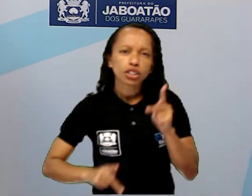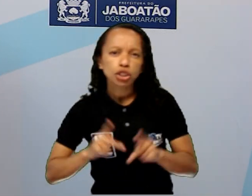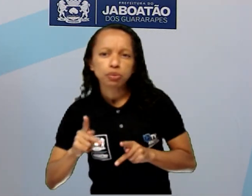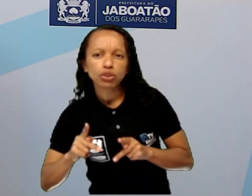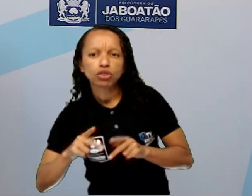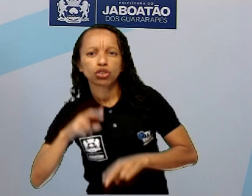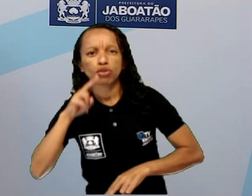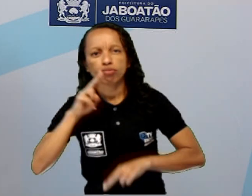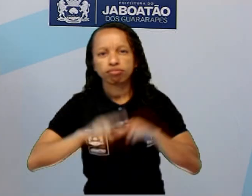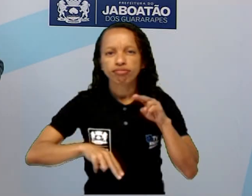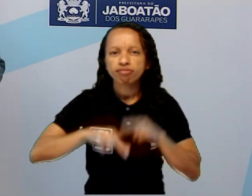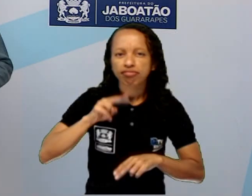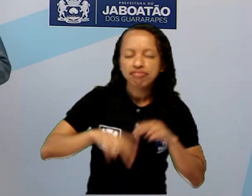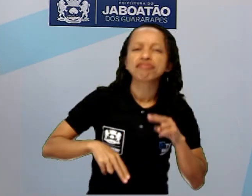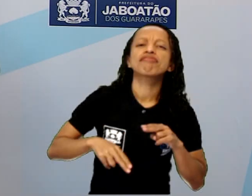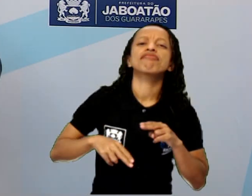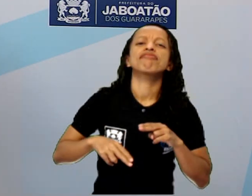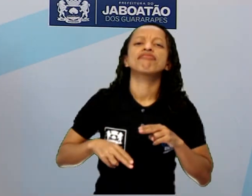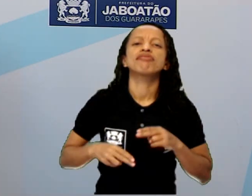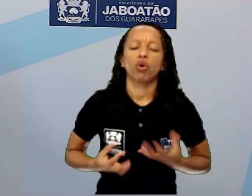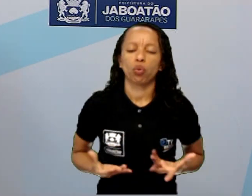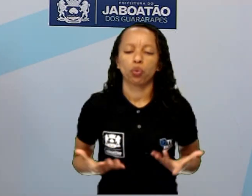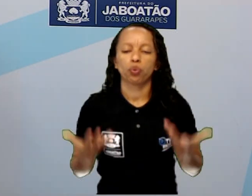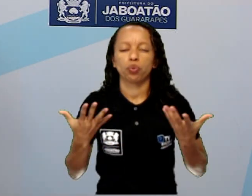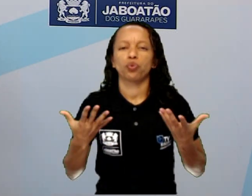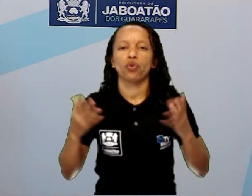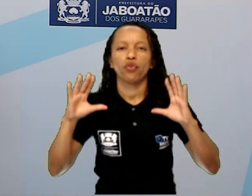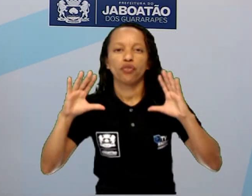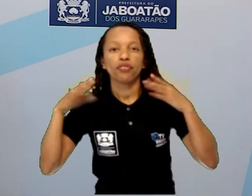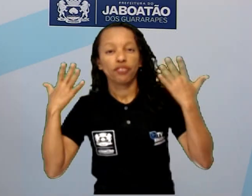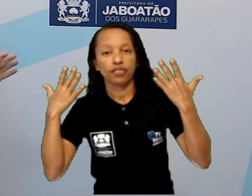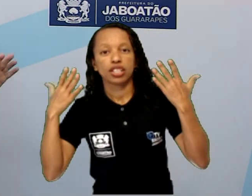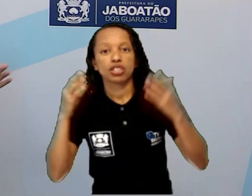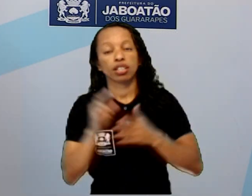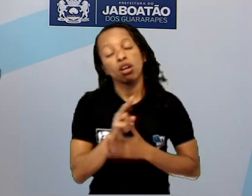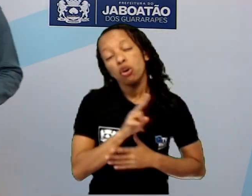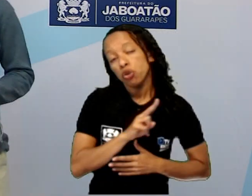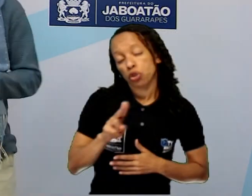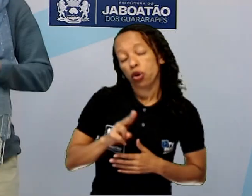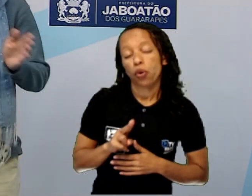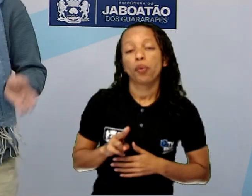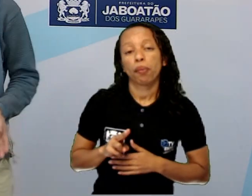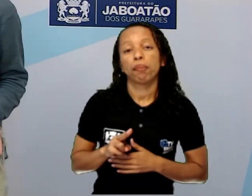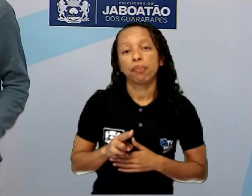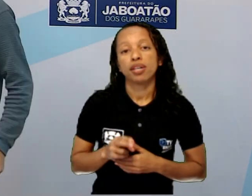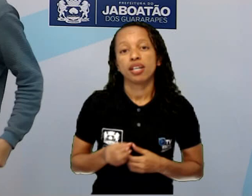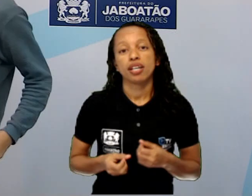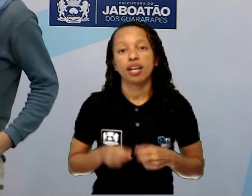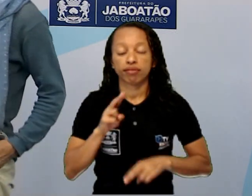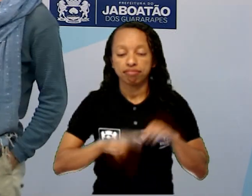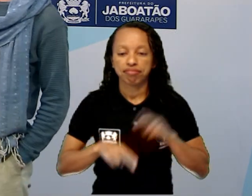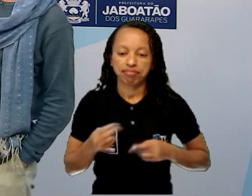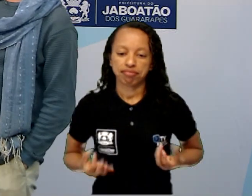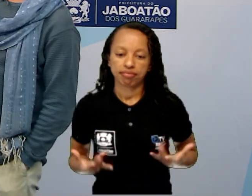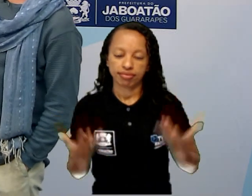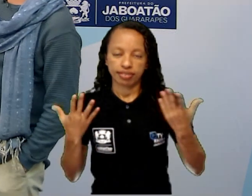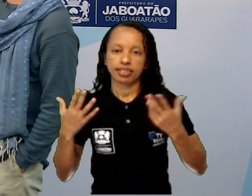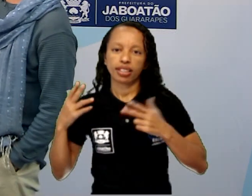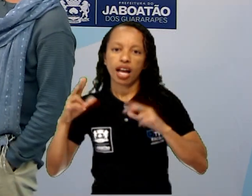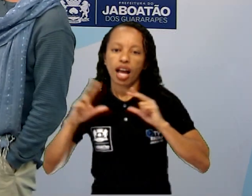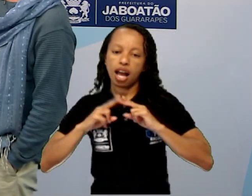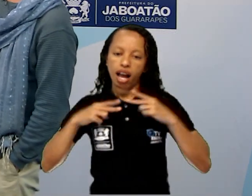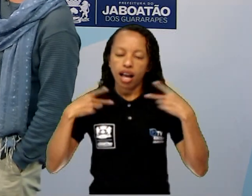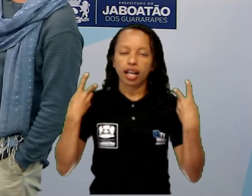faziam festas para celebrar a colheita. Então, possivelmente, o nome junino pode ter vindo dela. Isso não é um fato fechado, ok? Mas tem